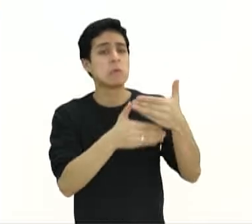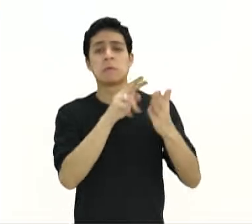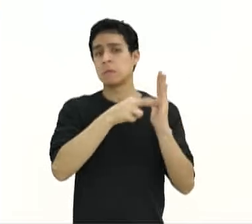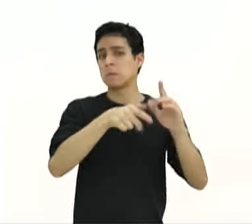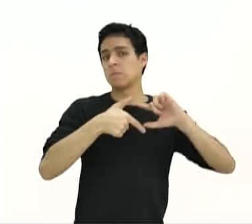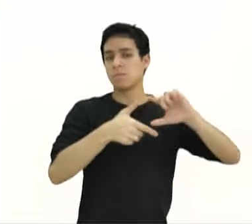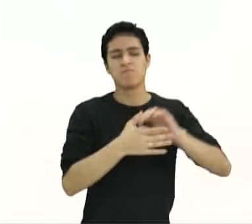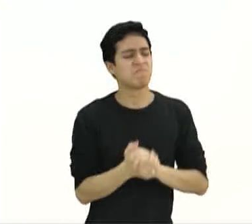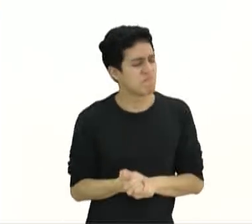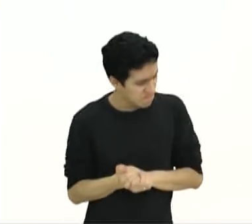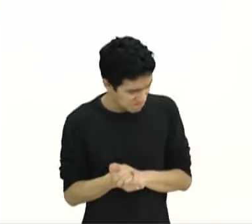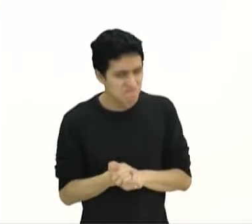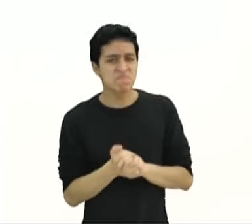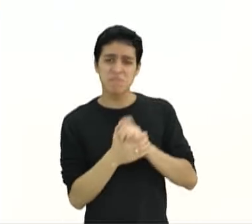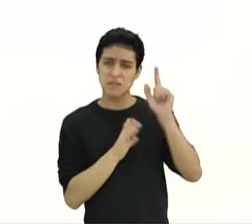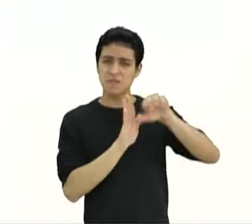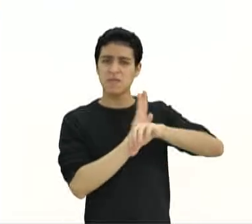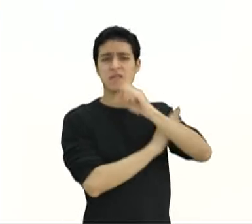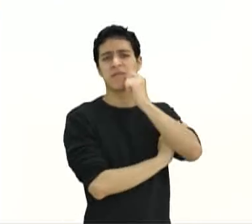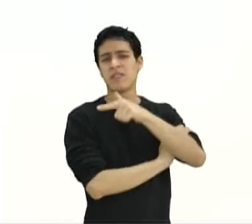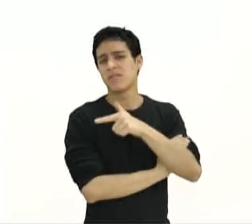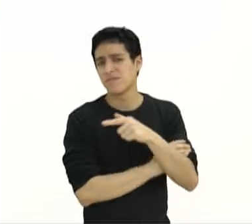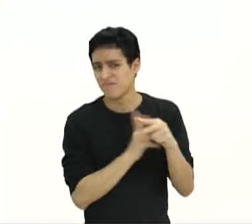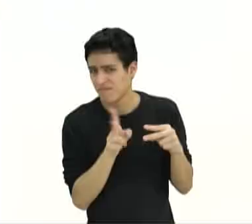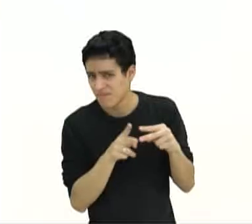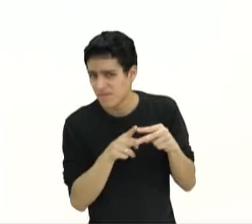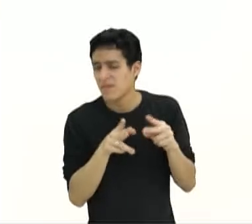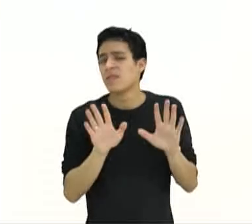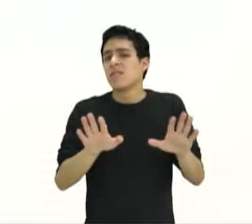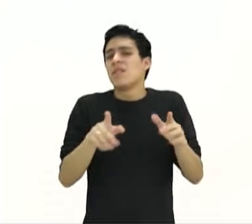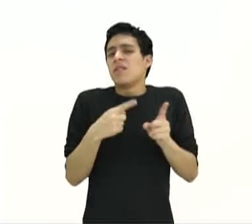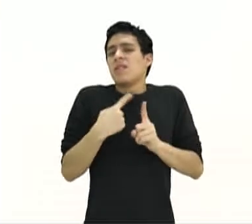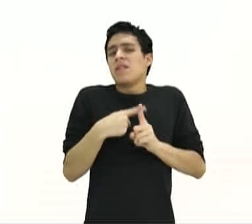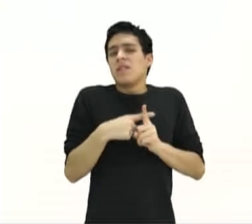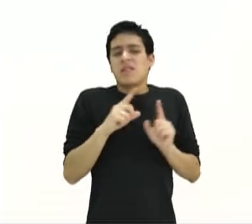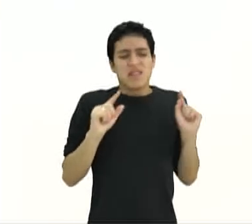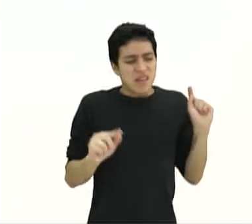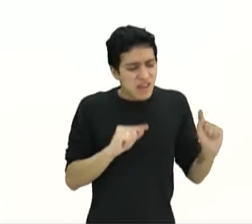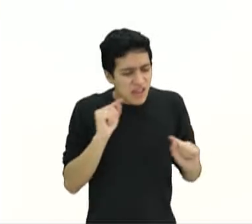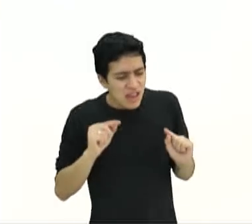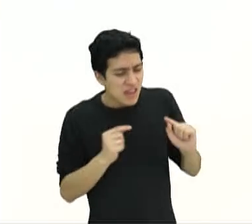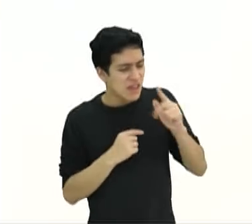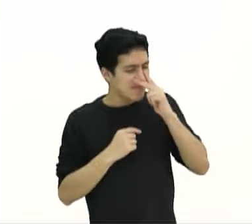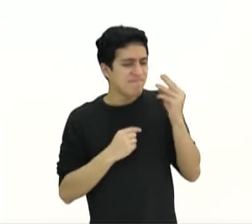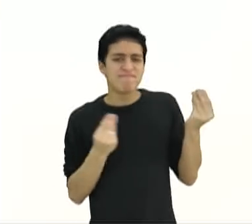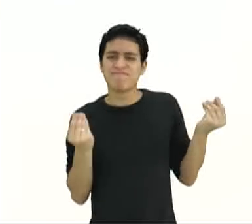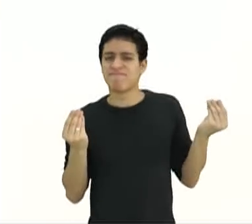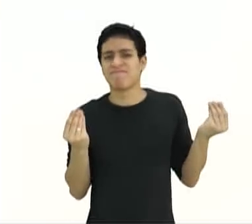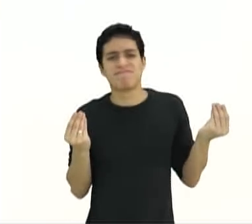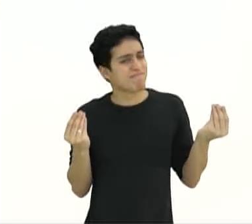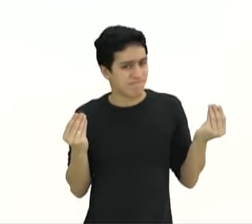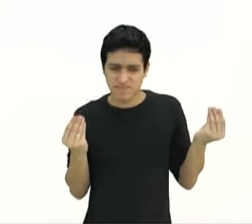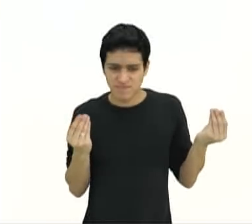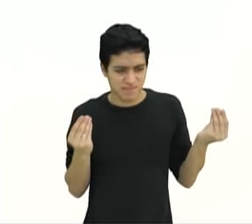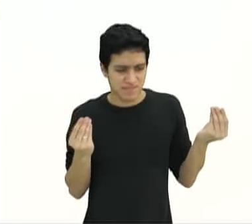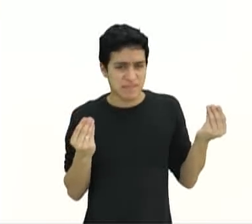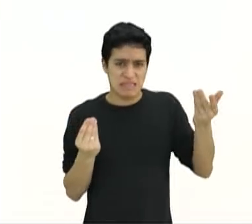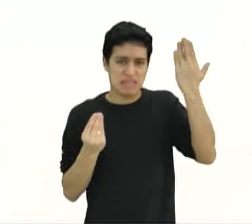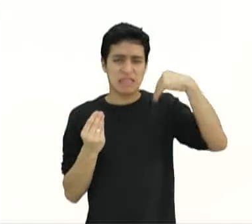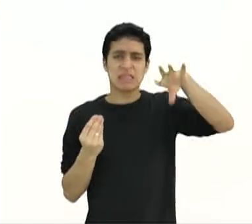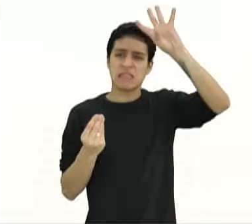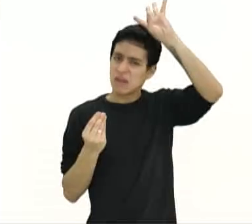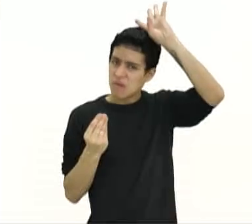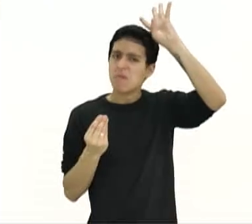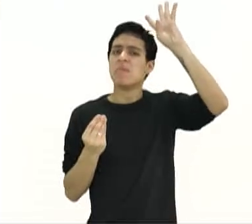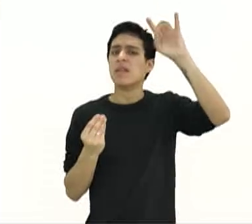conceito divertido por dois motivos. Primeiro, por causa da ideia pouco familiar de que, mesmo Roma Antiga, tinha